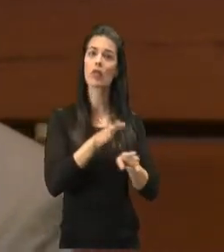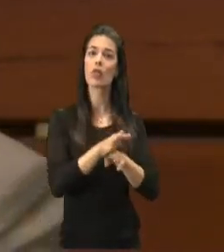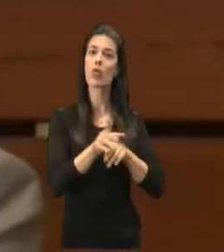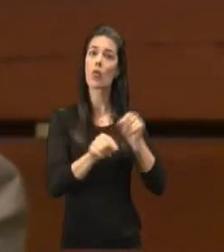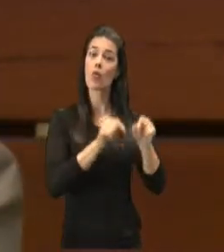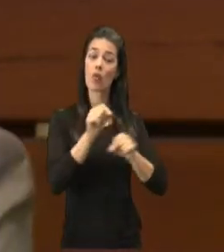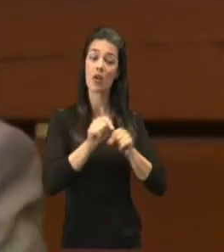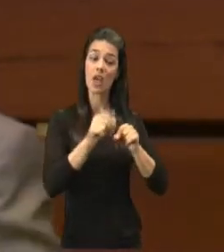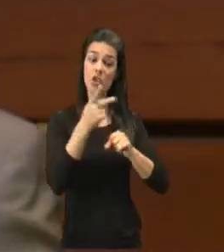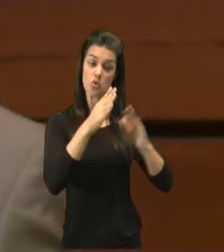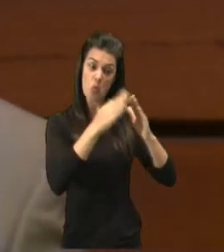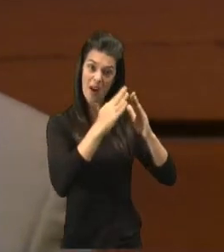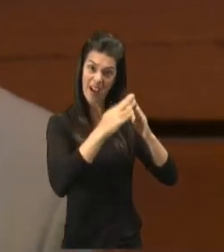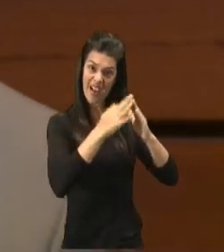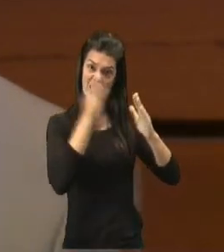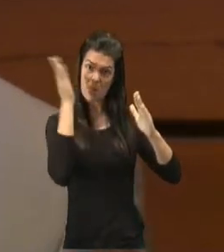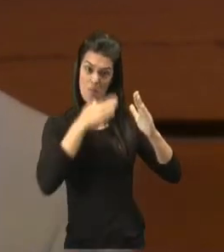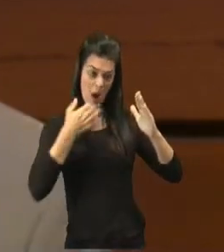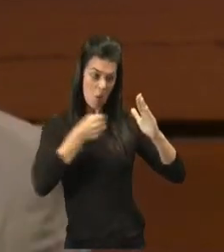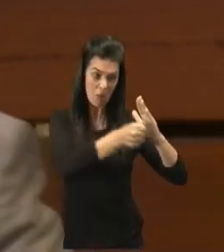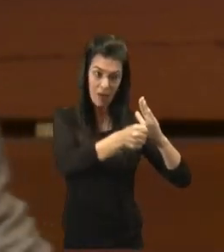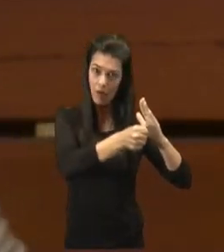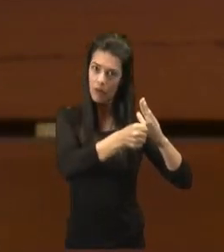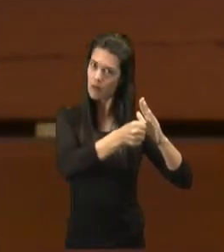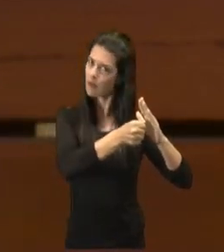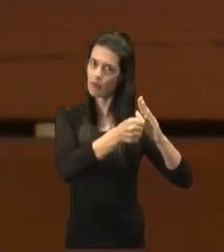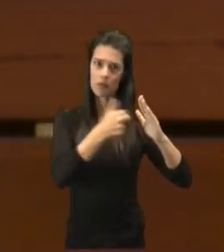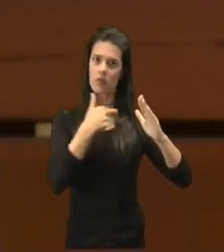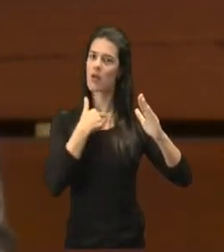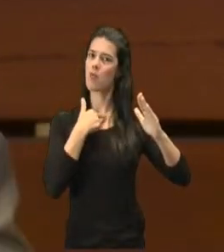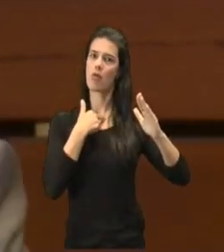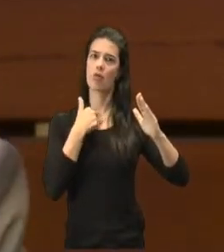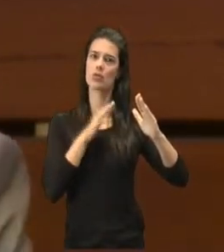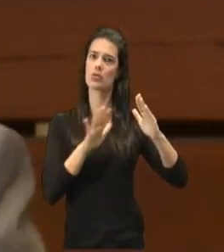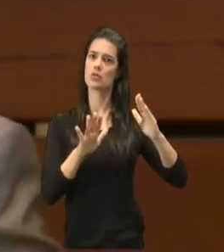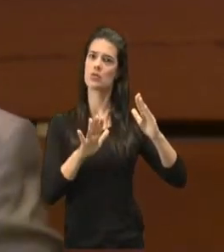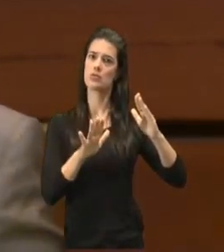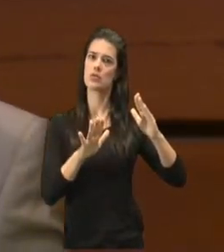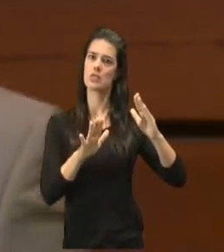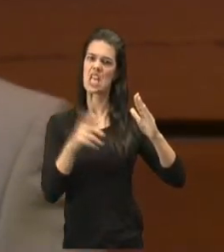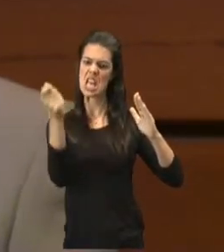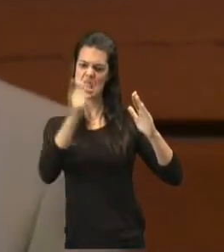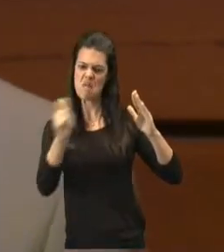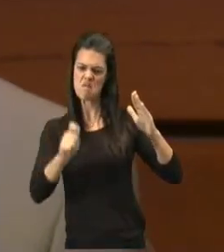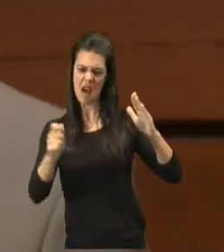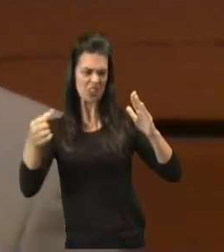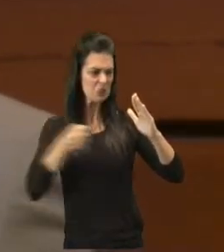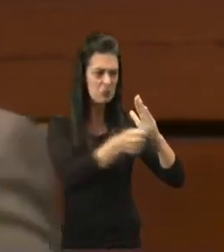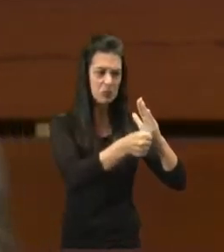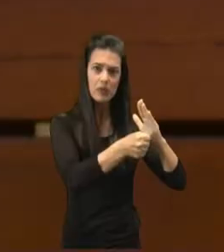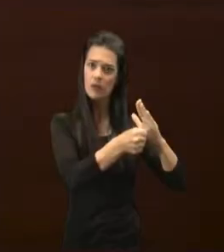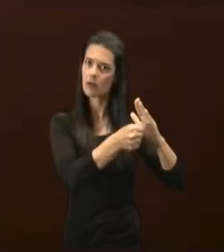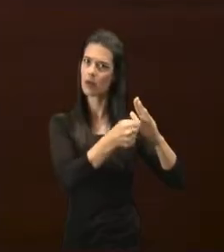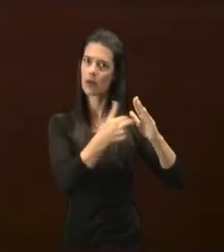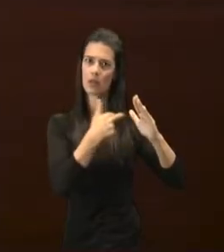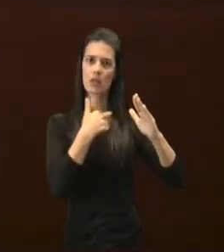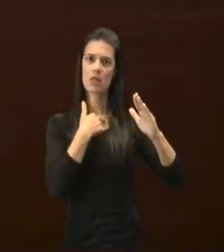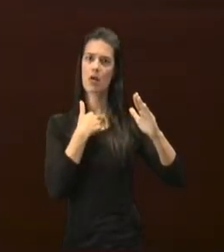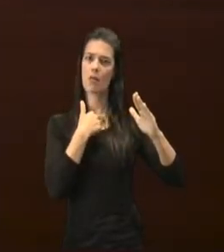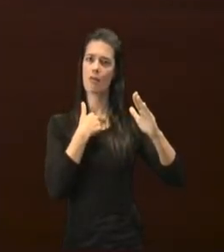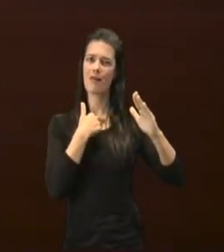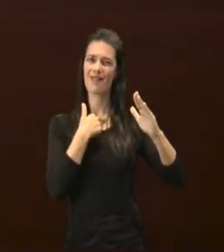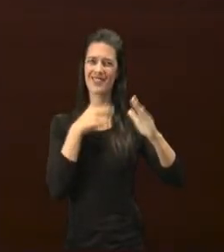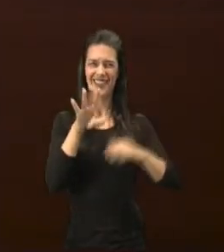mal entrasse e que fizesse estrago. Nós temos um exemplo muito interessante na Bíblia, que é o exemplo de